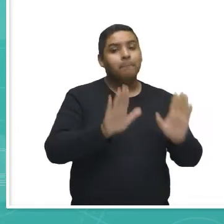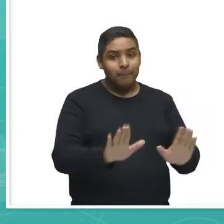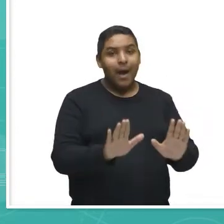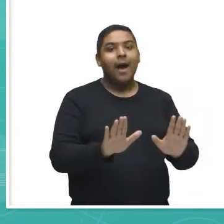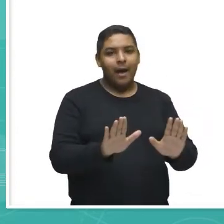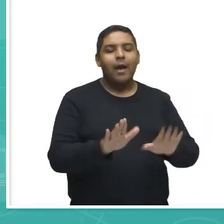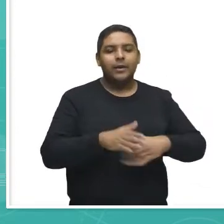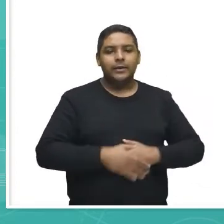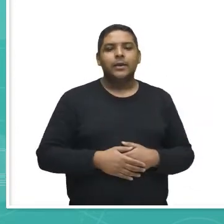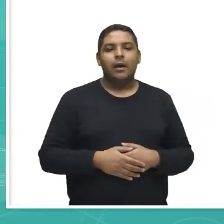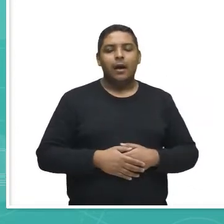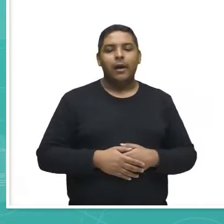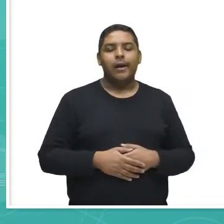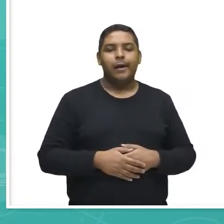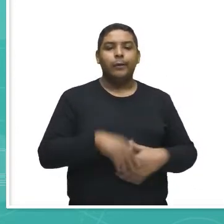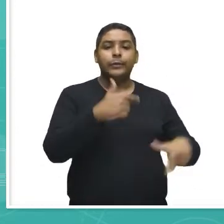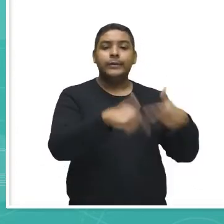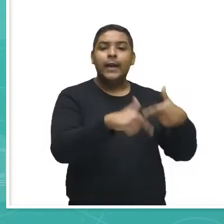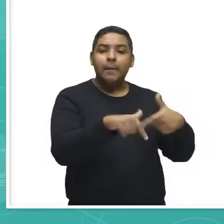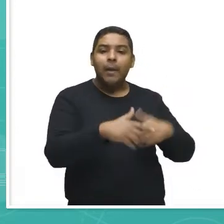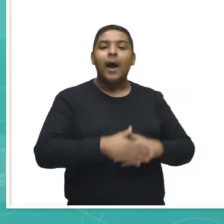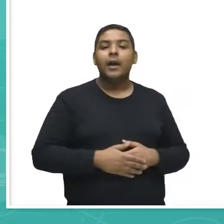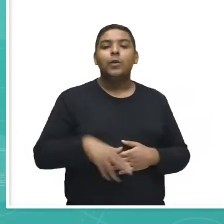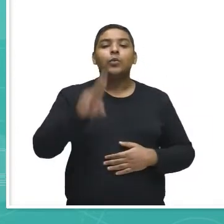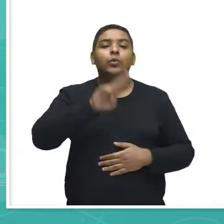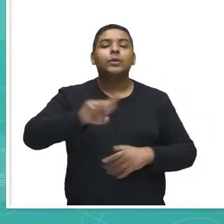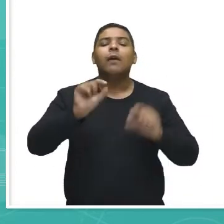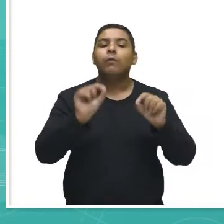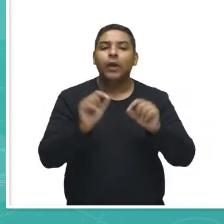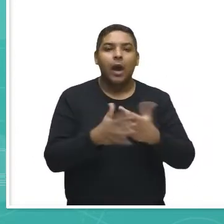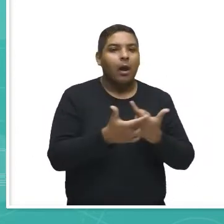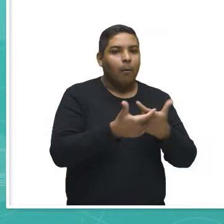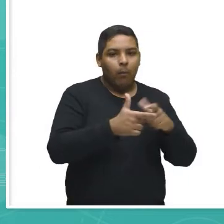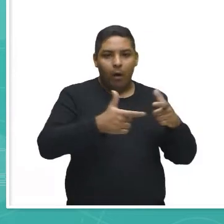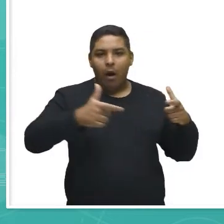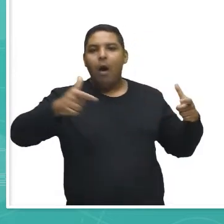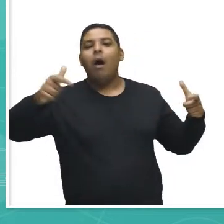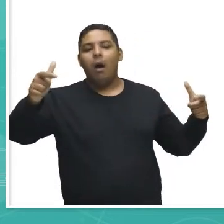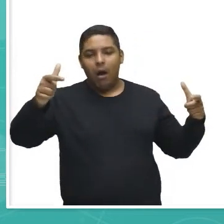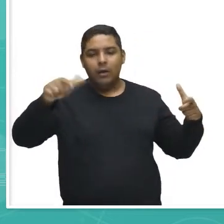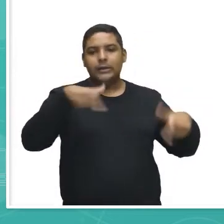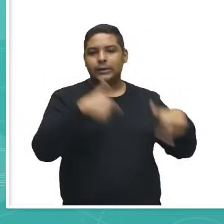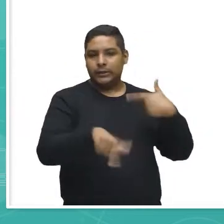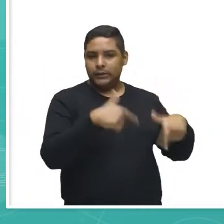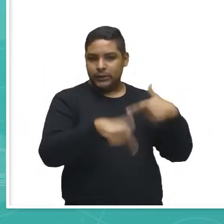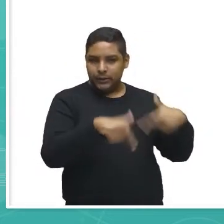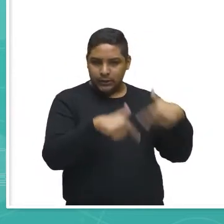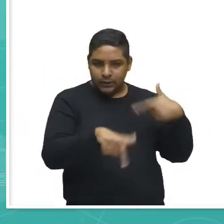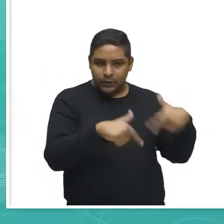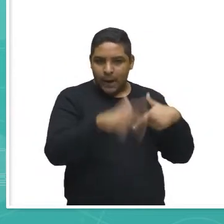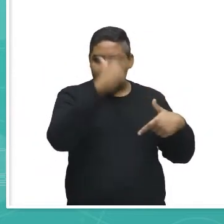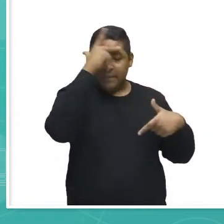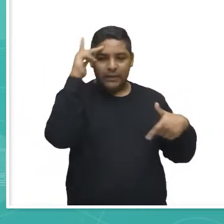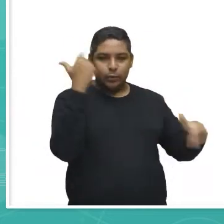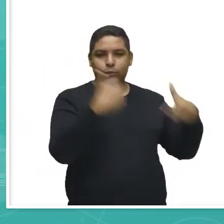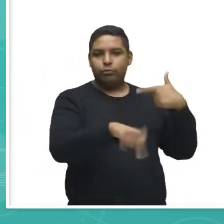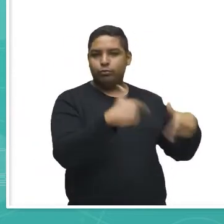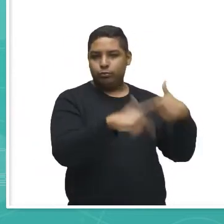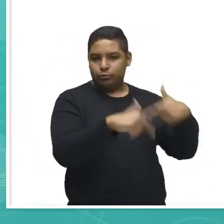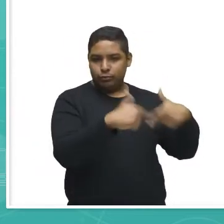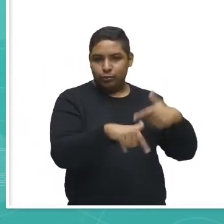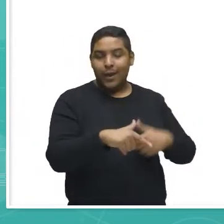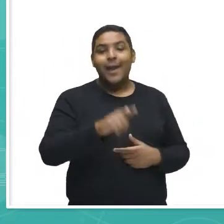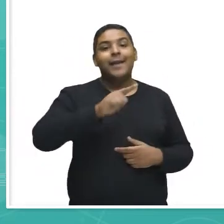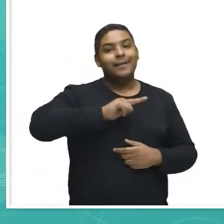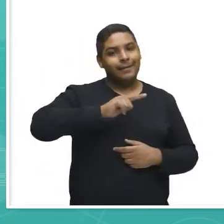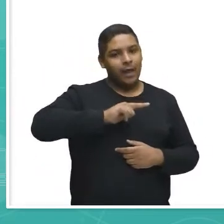começavam a ser desempenhadas aí por grandes números de trabalhadores, começa a aumentar esse número de trabalhadores e vai ter aí a